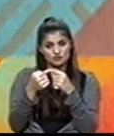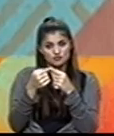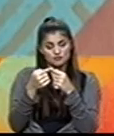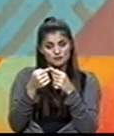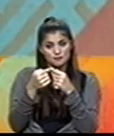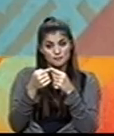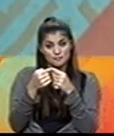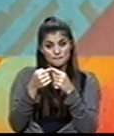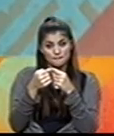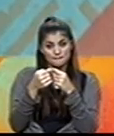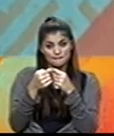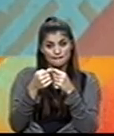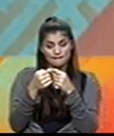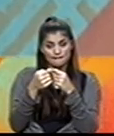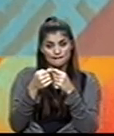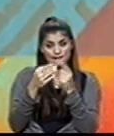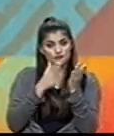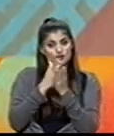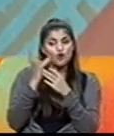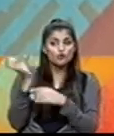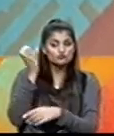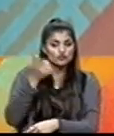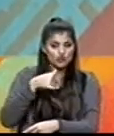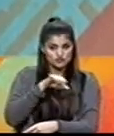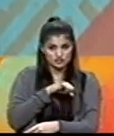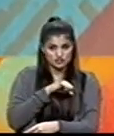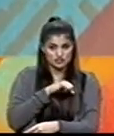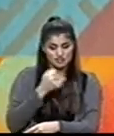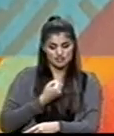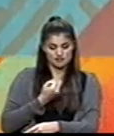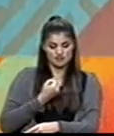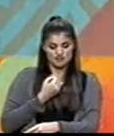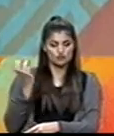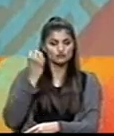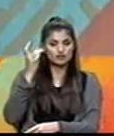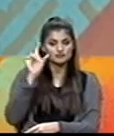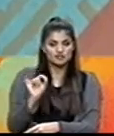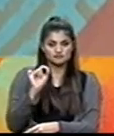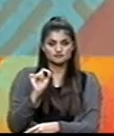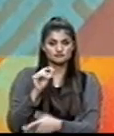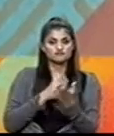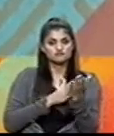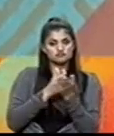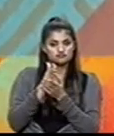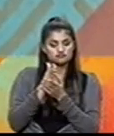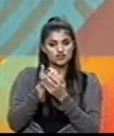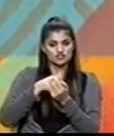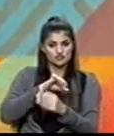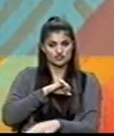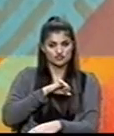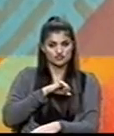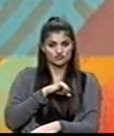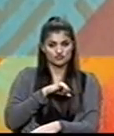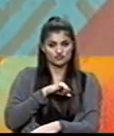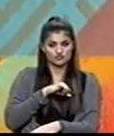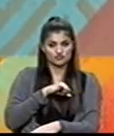significa manter a nossa cultura, manter a nossa identidade cultural, manter as nossas passar